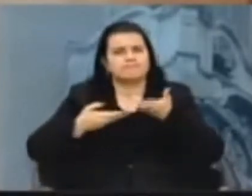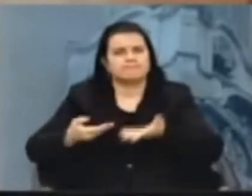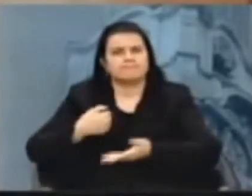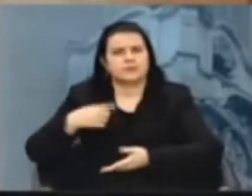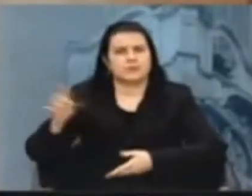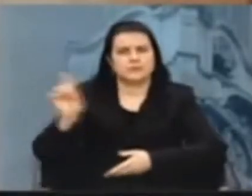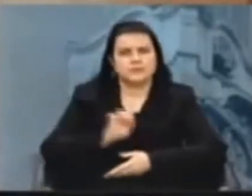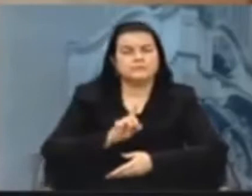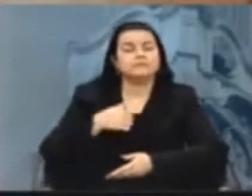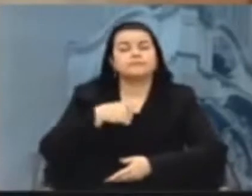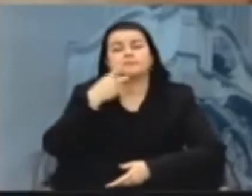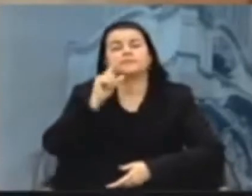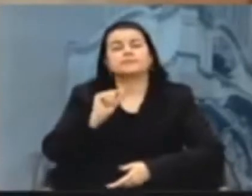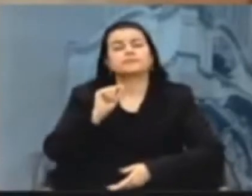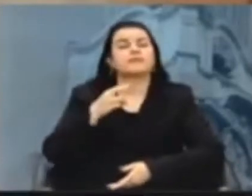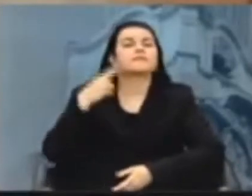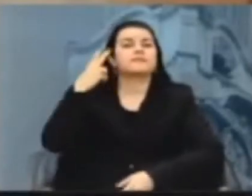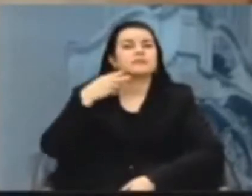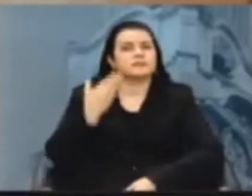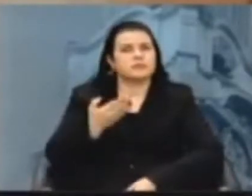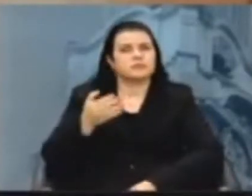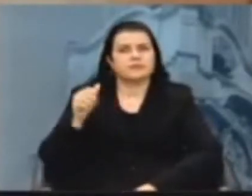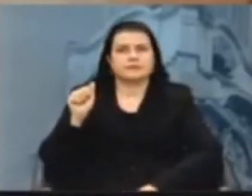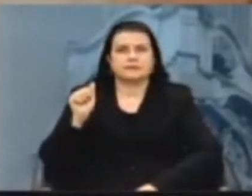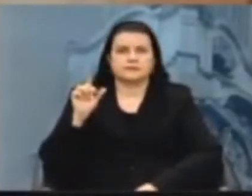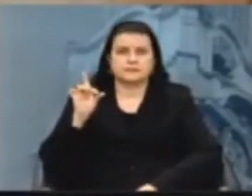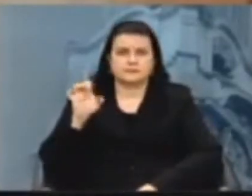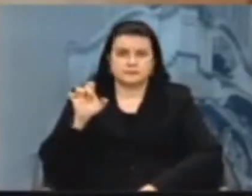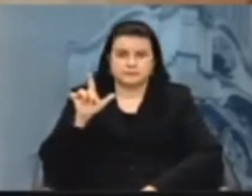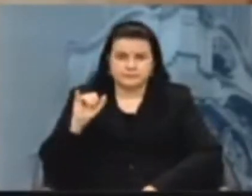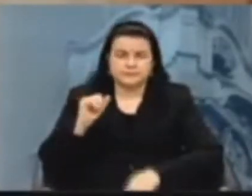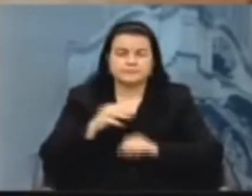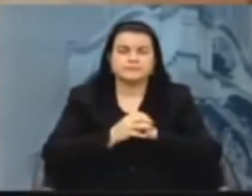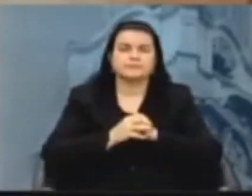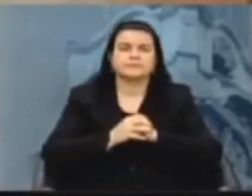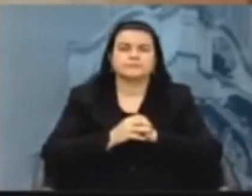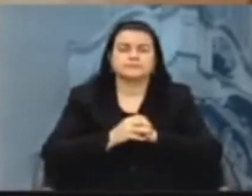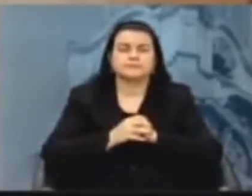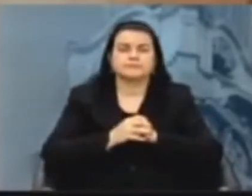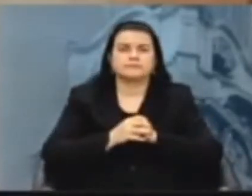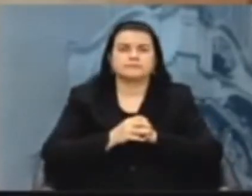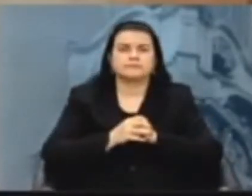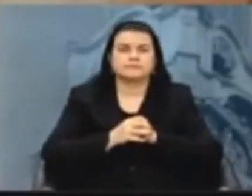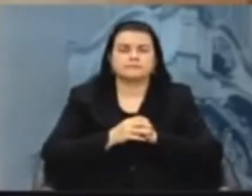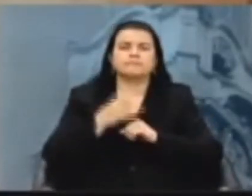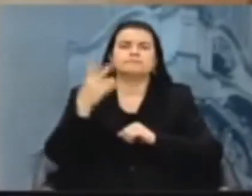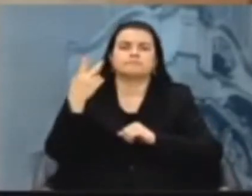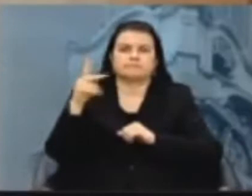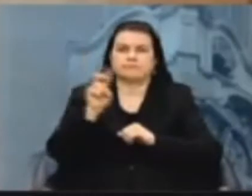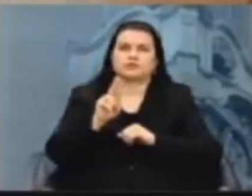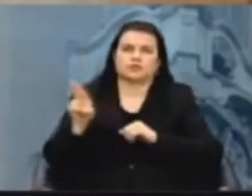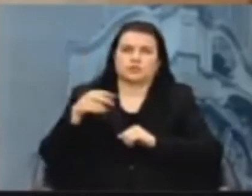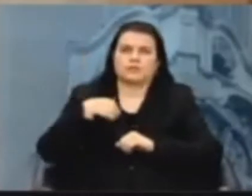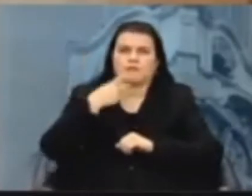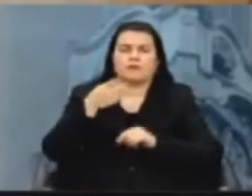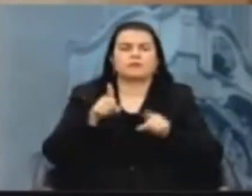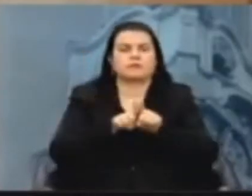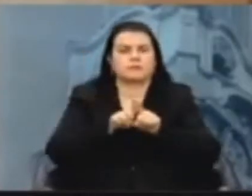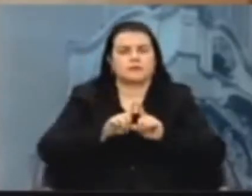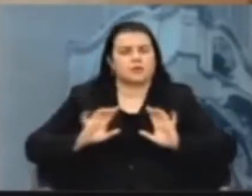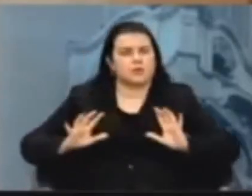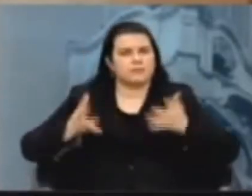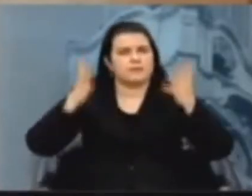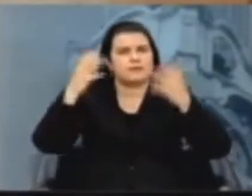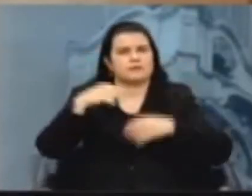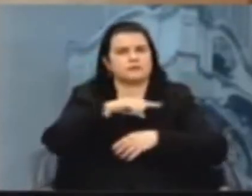Refiro-me ao vereador Adilicel e, no nome dele, também homenagear os vereadores